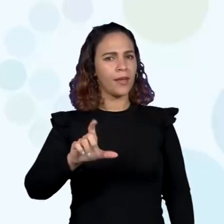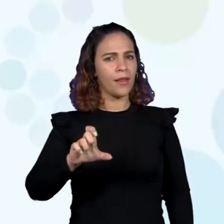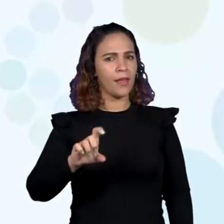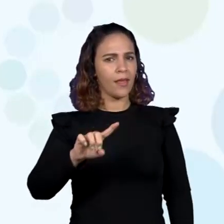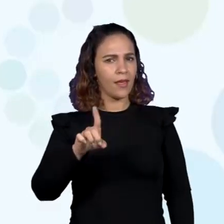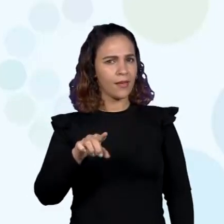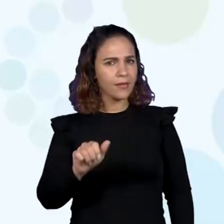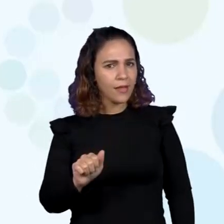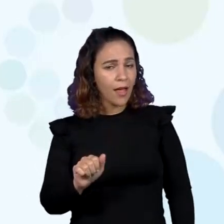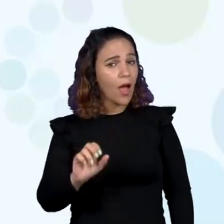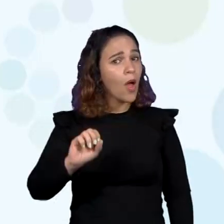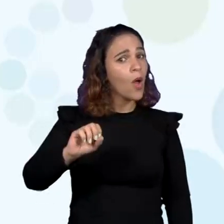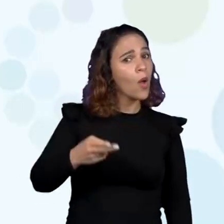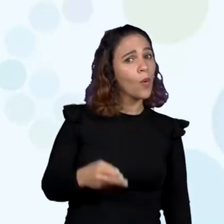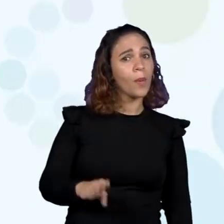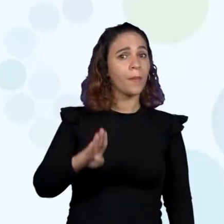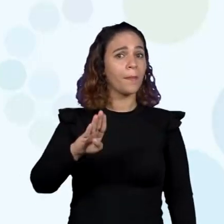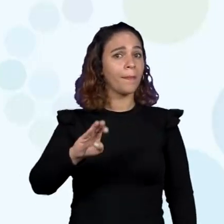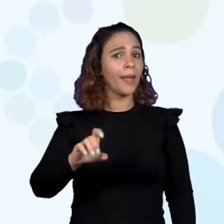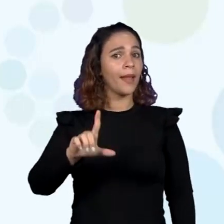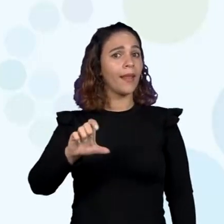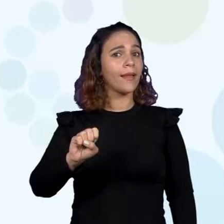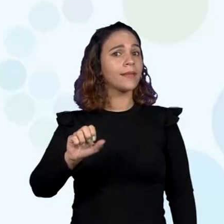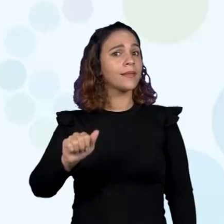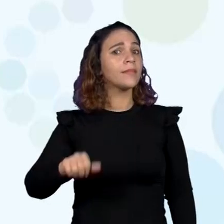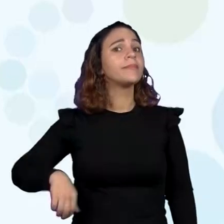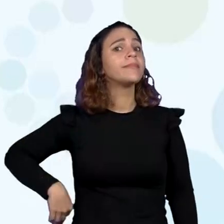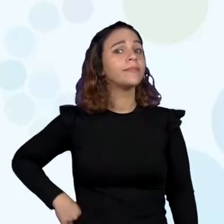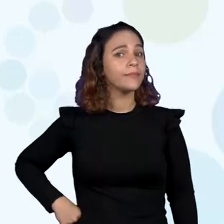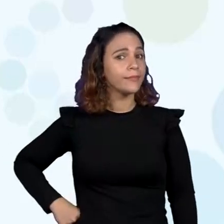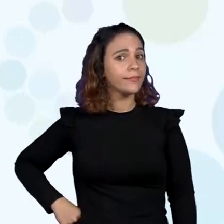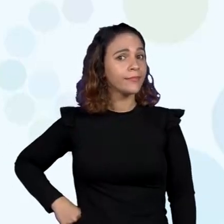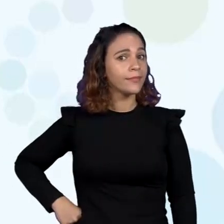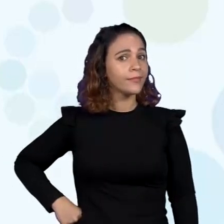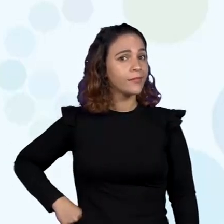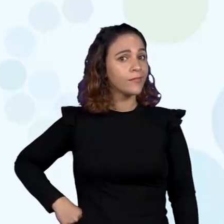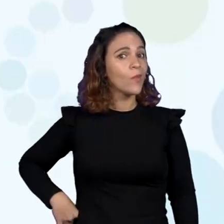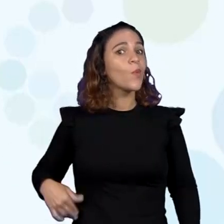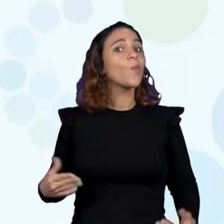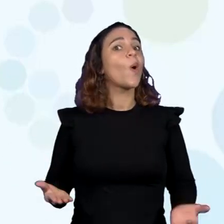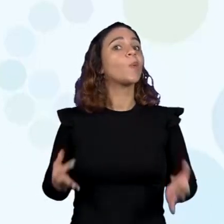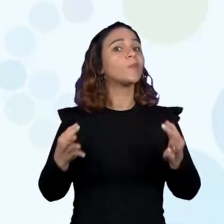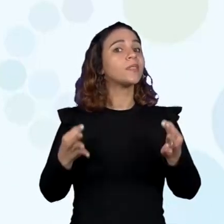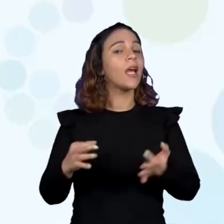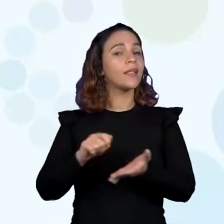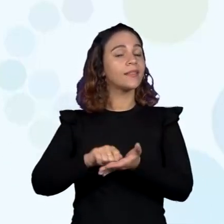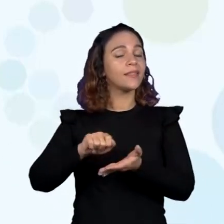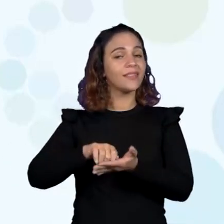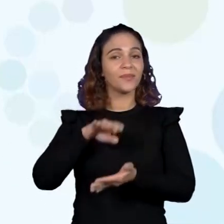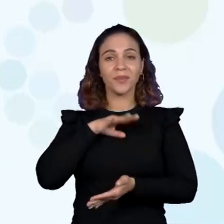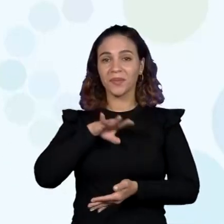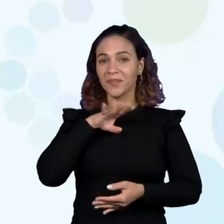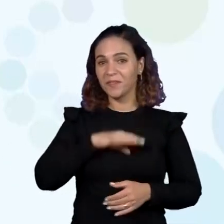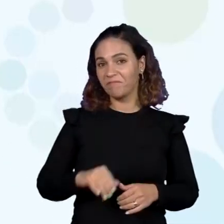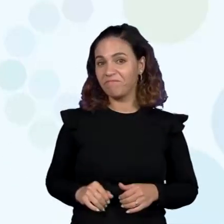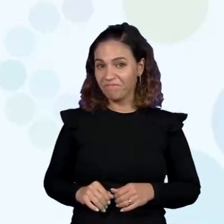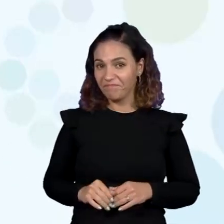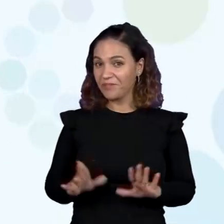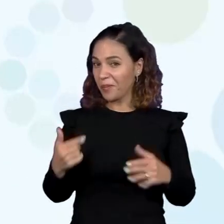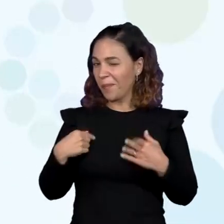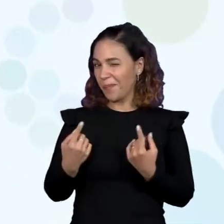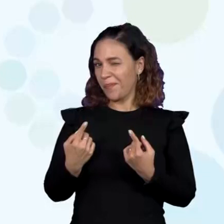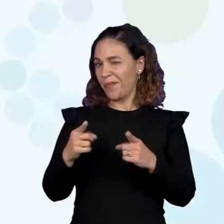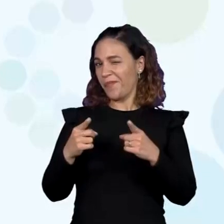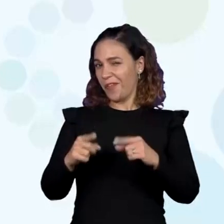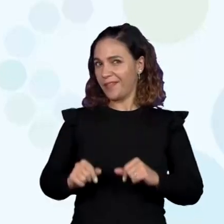E agora? Eu já começo o título com uma boa provocação. Vou colocar em vermelho. Eu